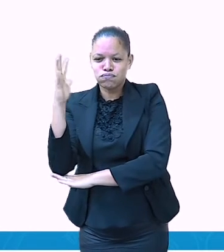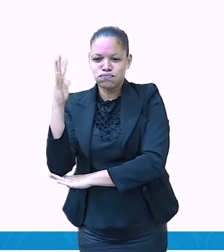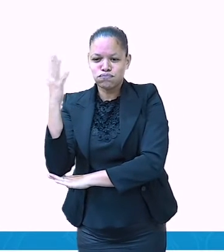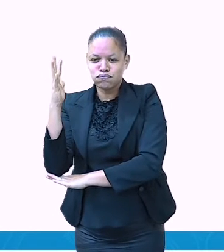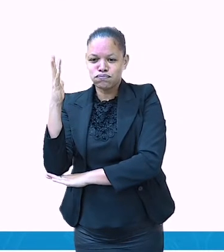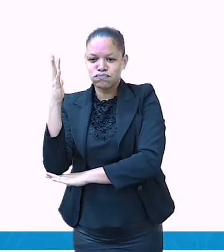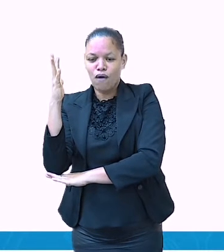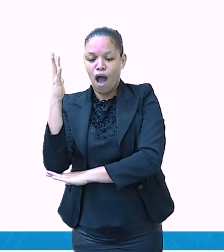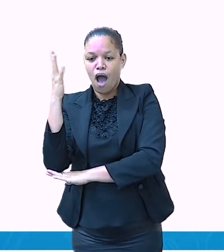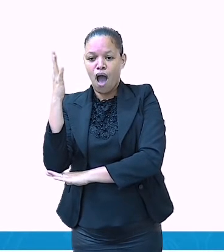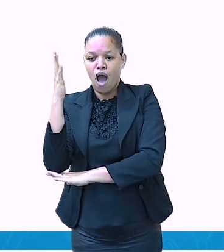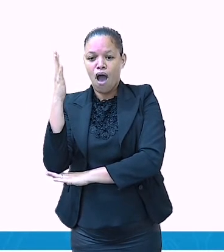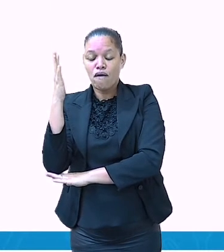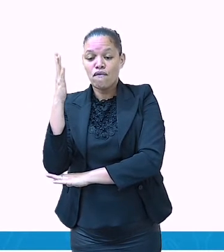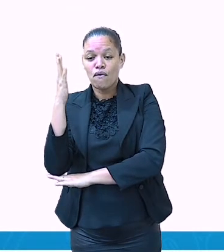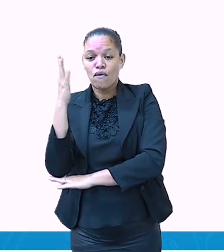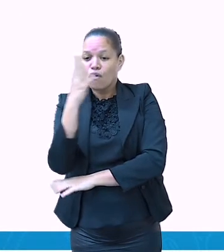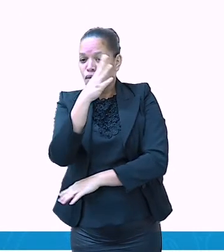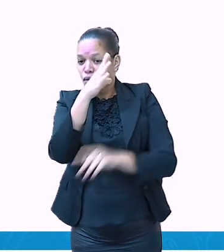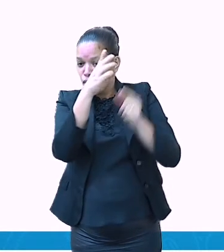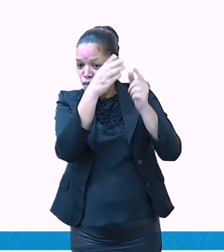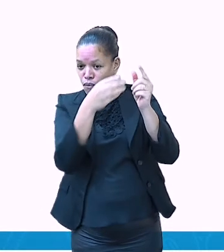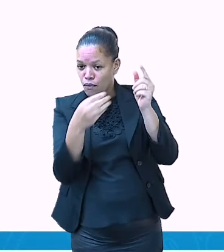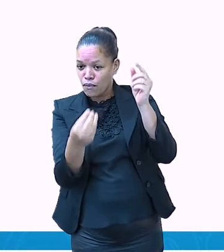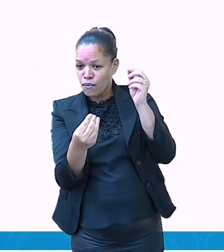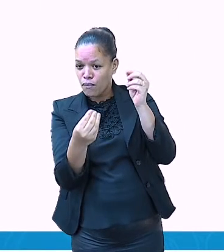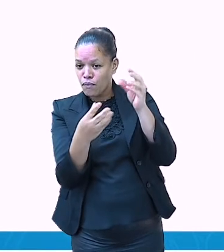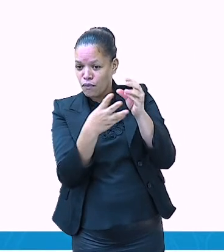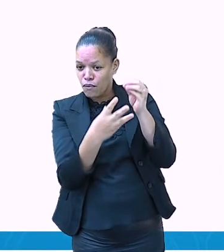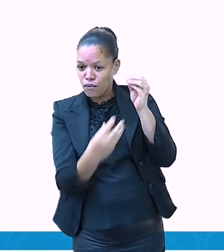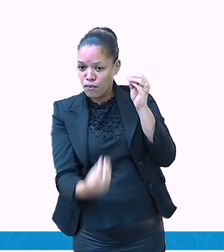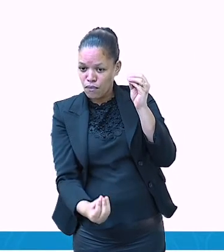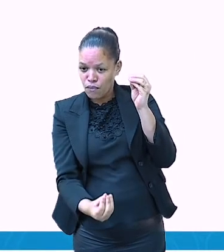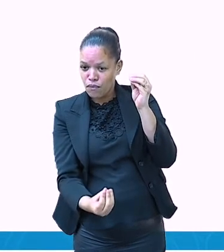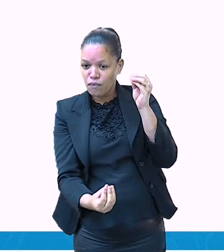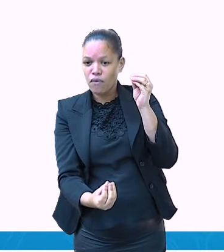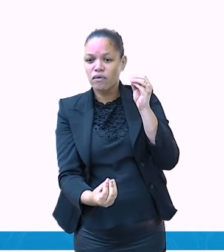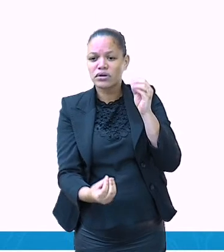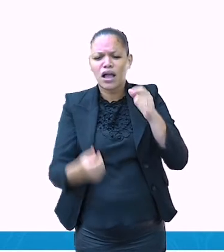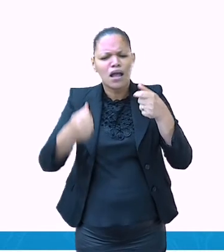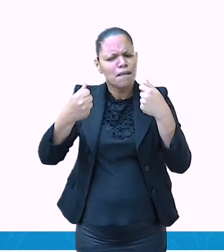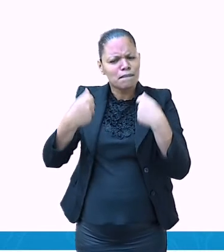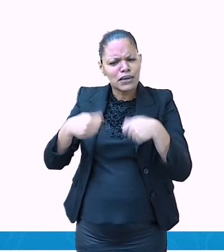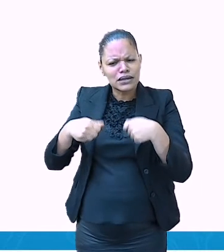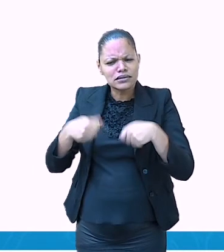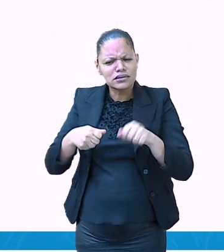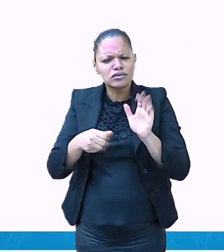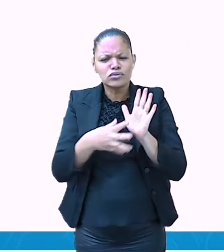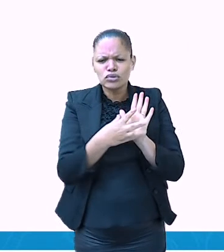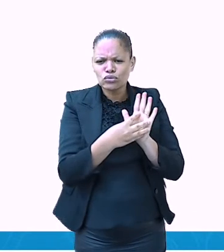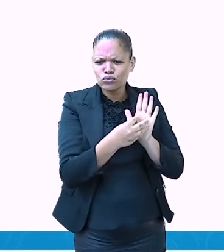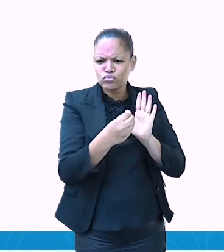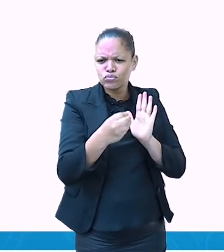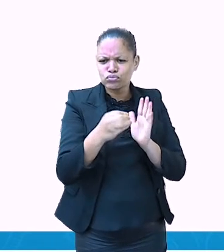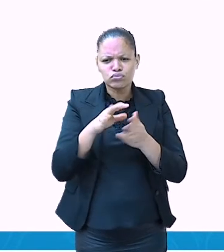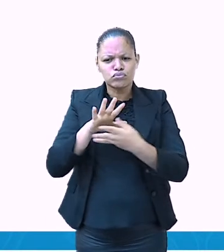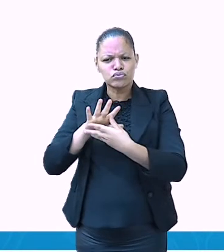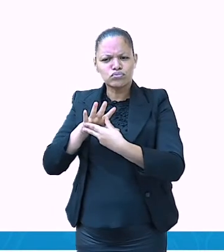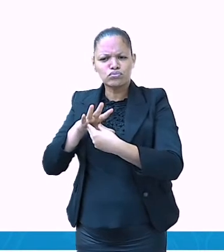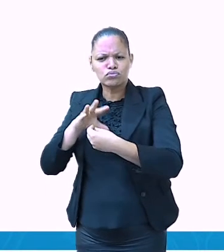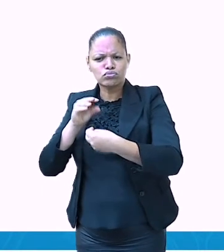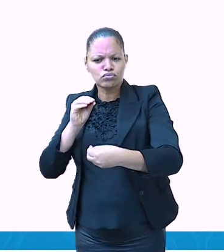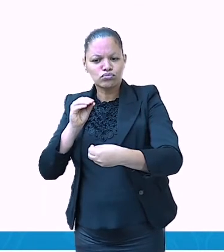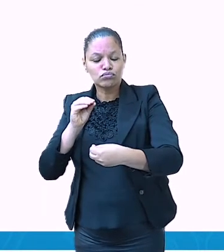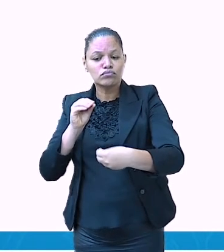se agarrar, ela precisa dessa ventosa. E ela possui toxina, tá? Diferente